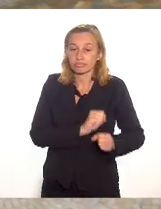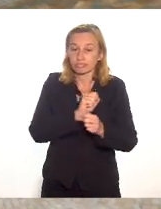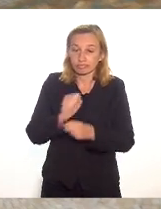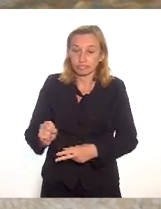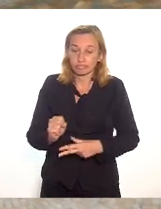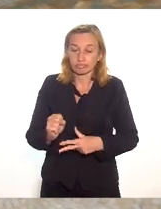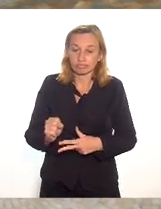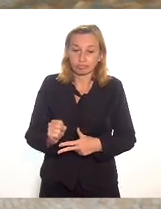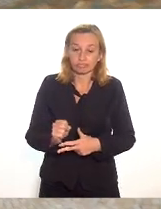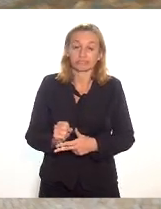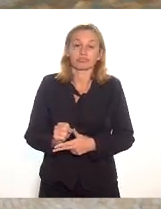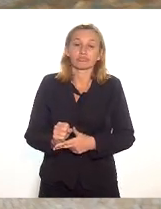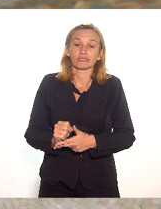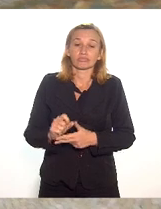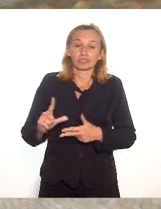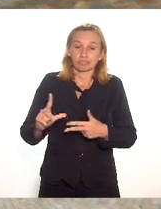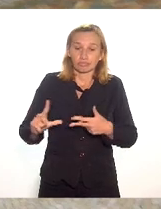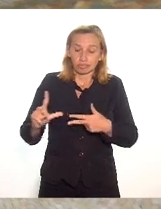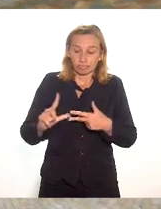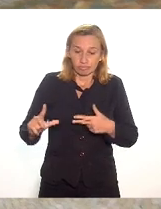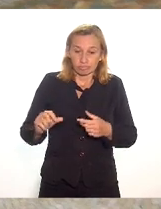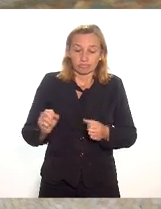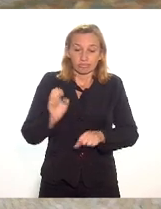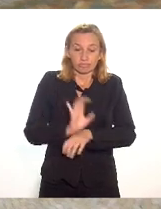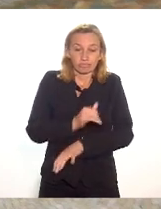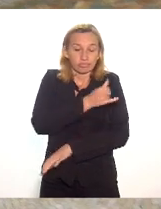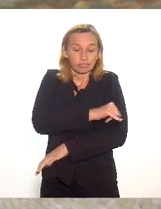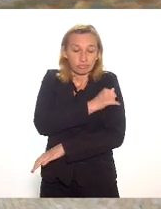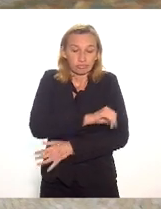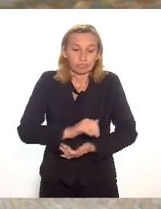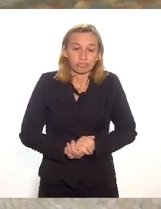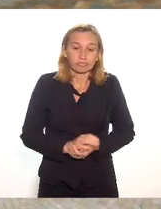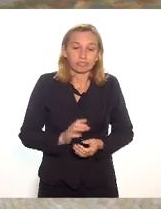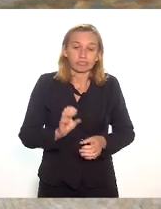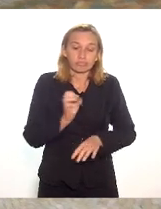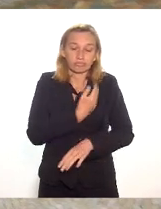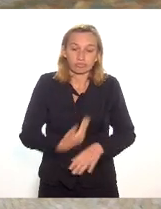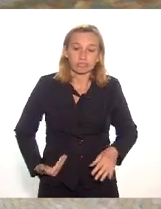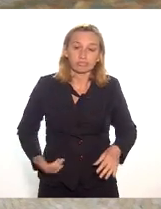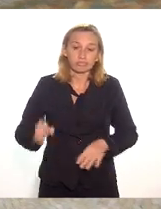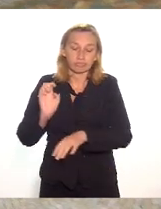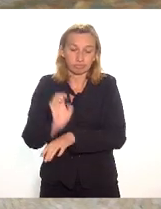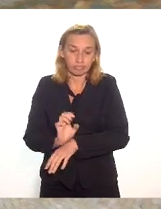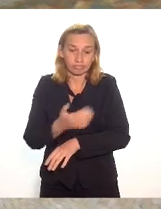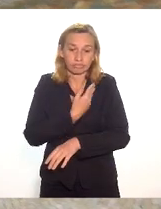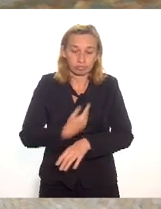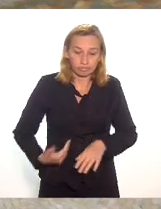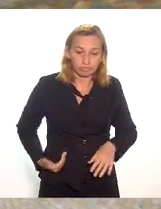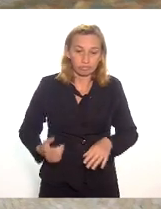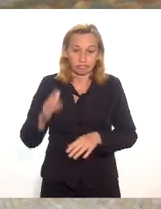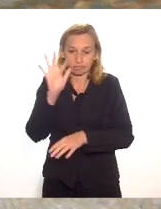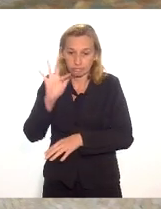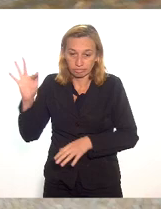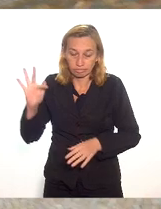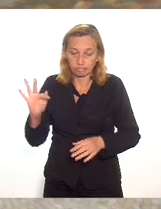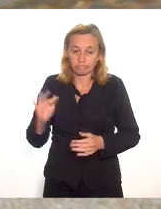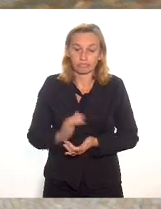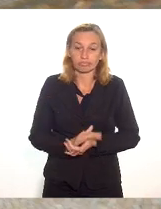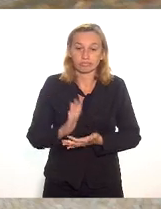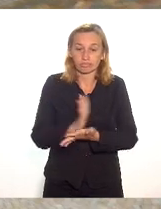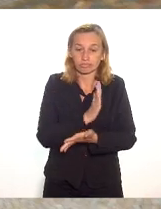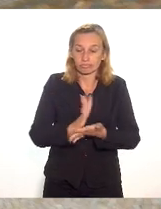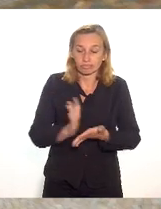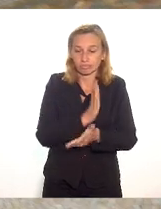Estado do Rio de Janeiro, o Governo do Estado, com o Governo Federal, para sanar algum